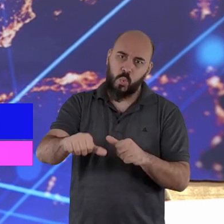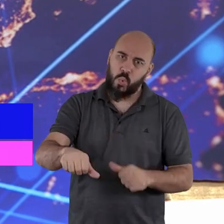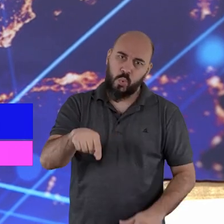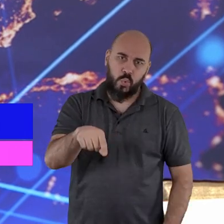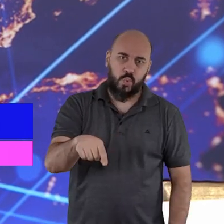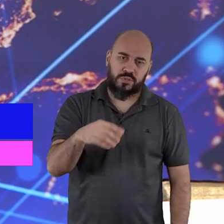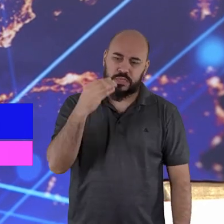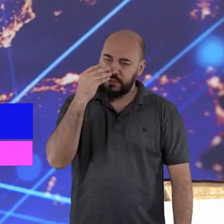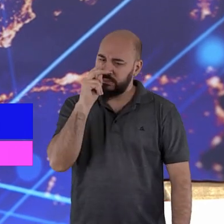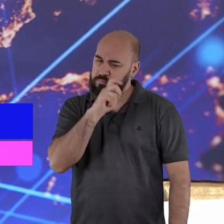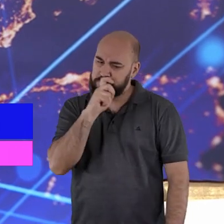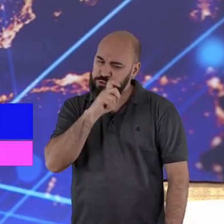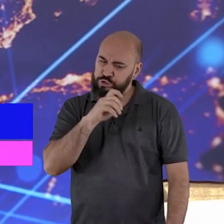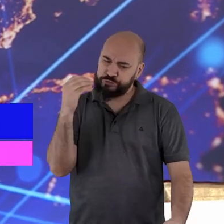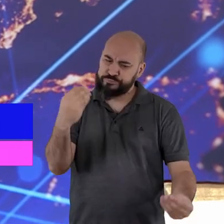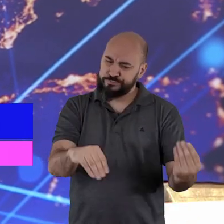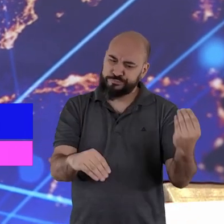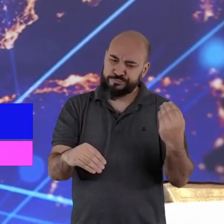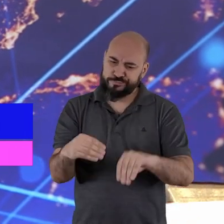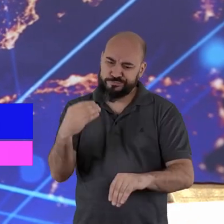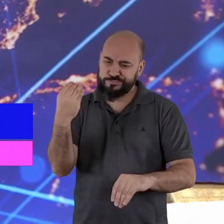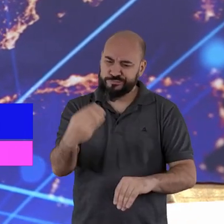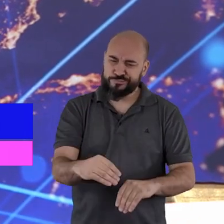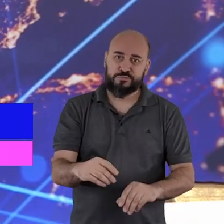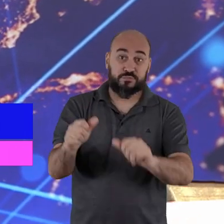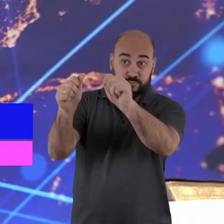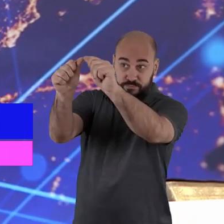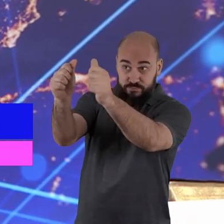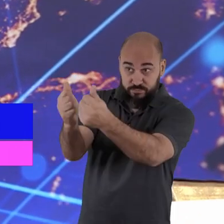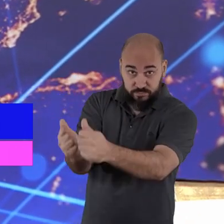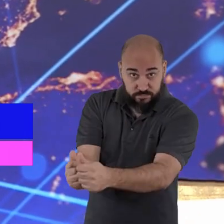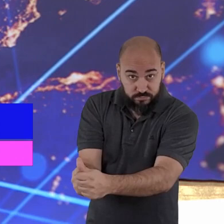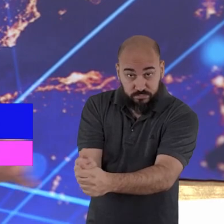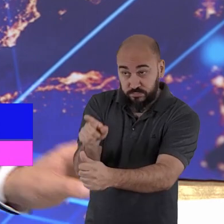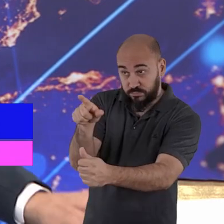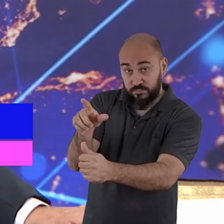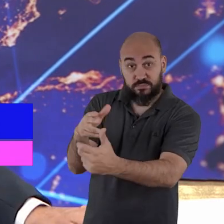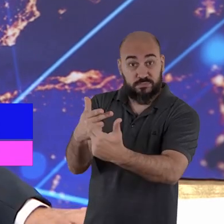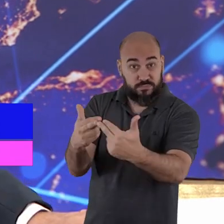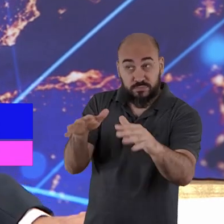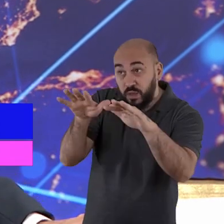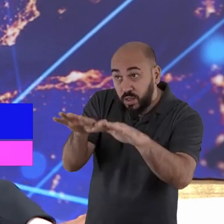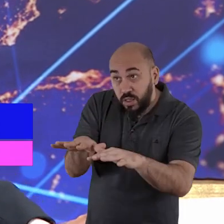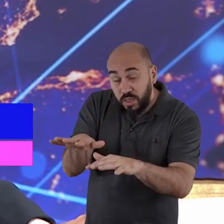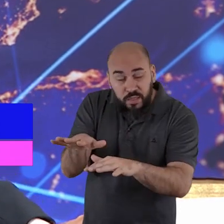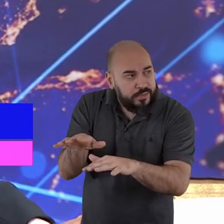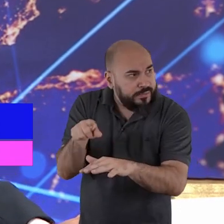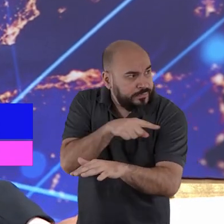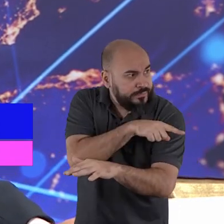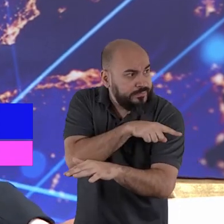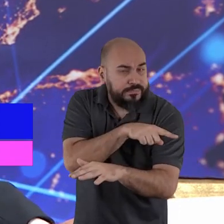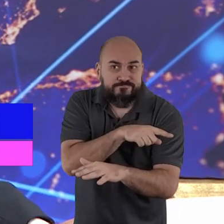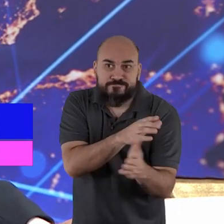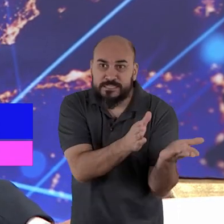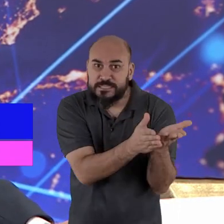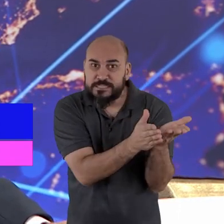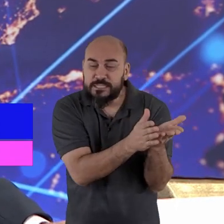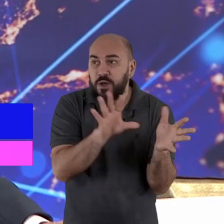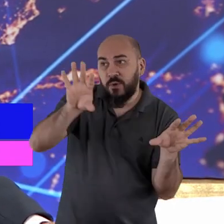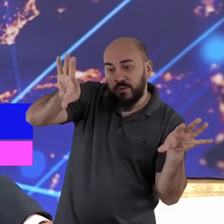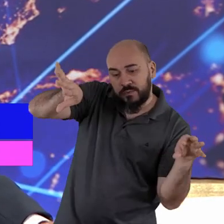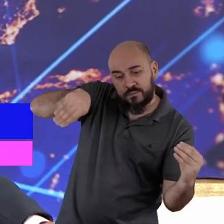por caminhos sombrios, entrou por caminhos que não representavam a vontade de